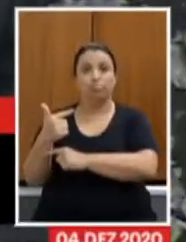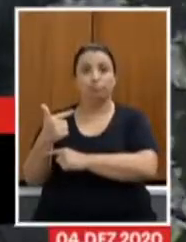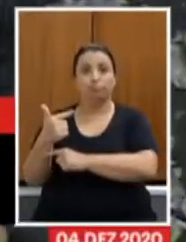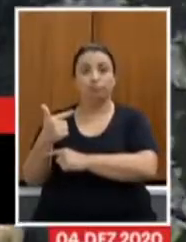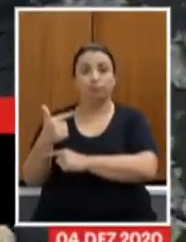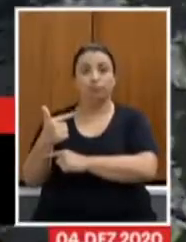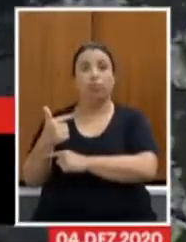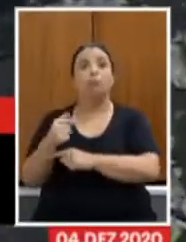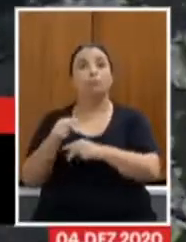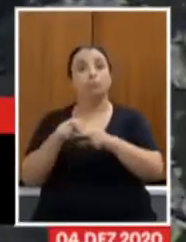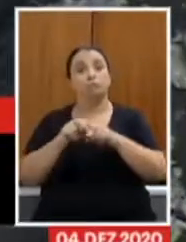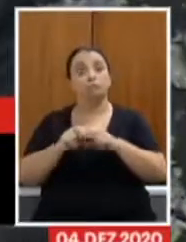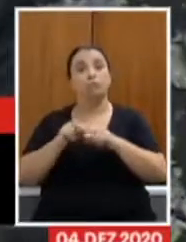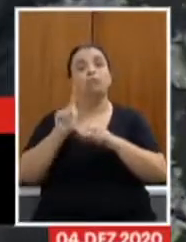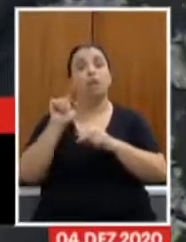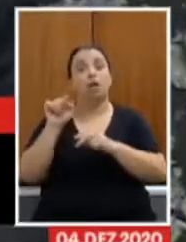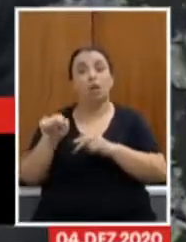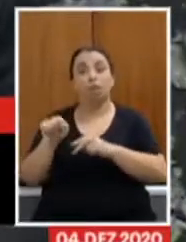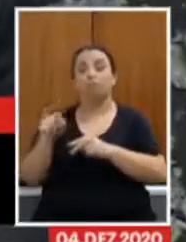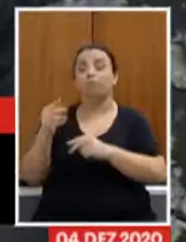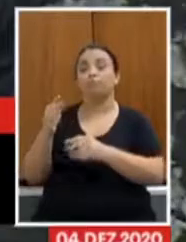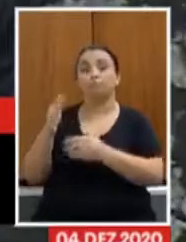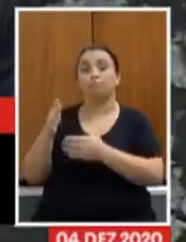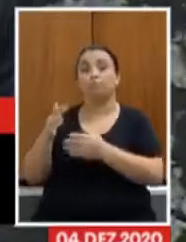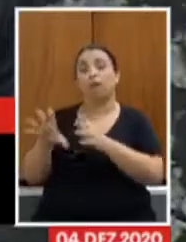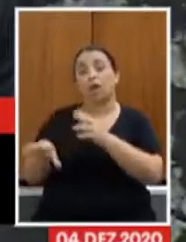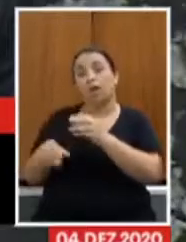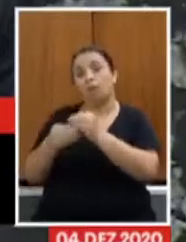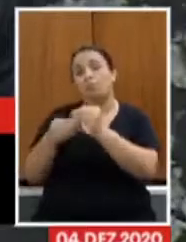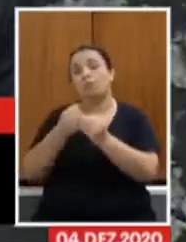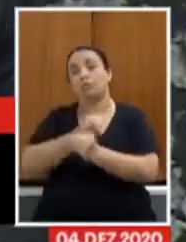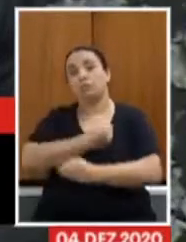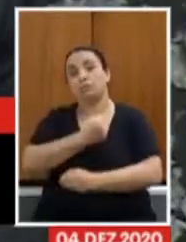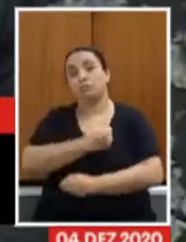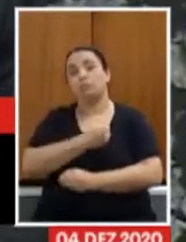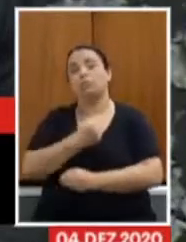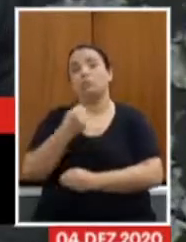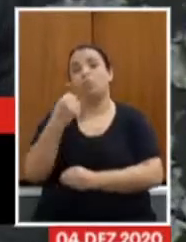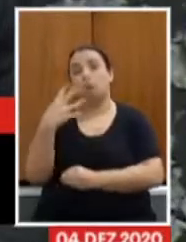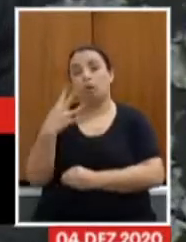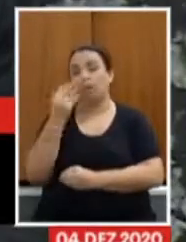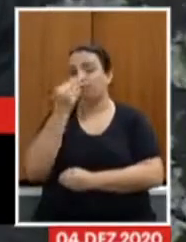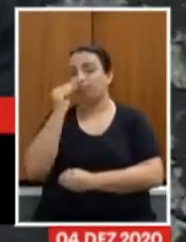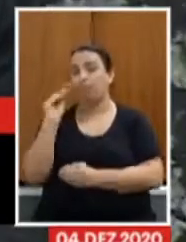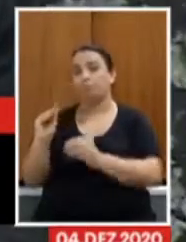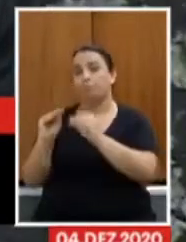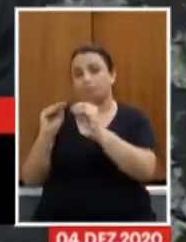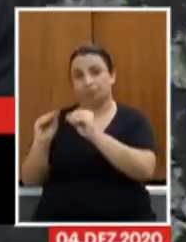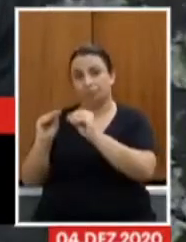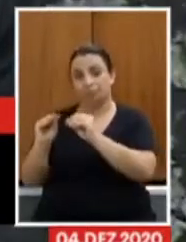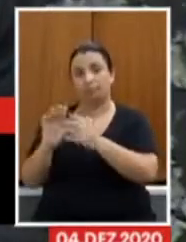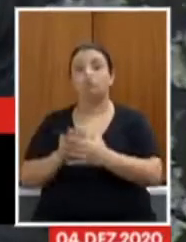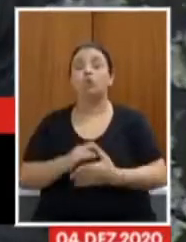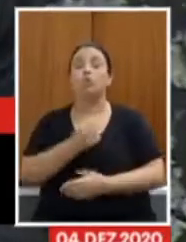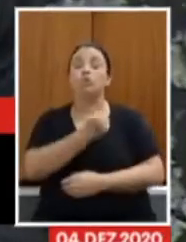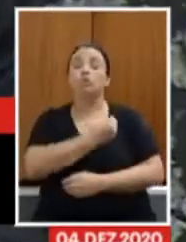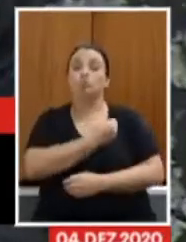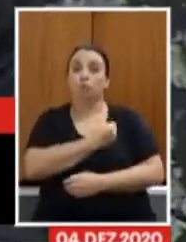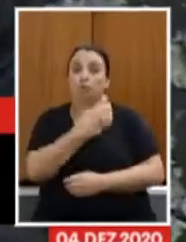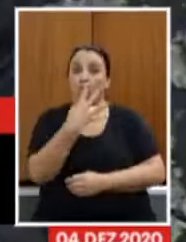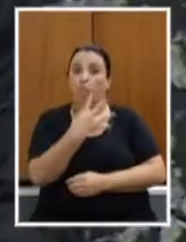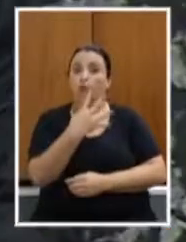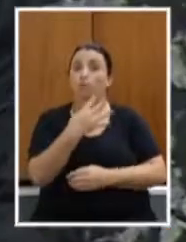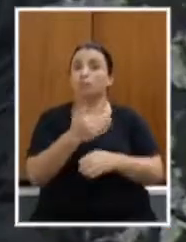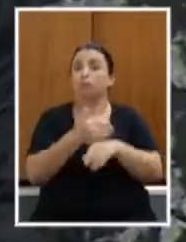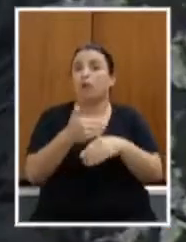deputados. Portanto, está rejeitada a emenda número 4. Em votação, a emenda número